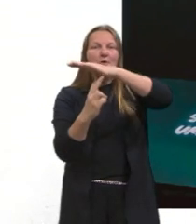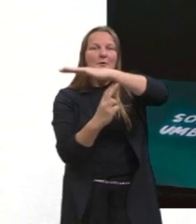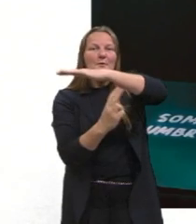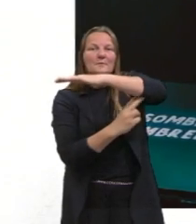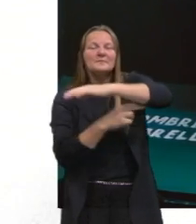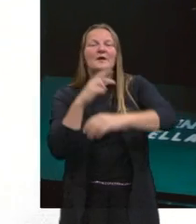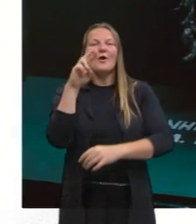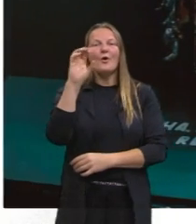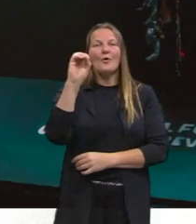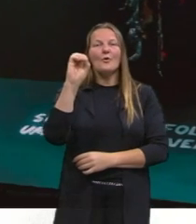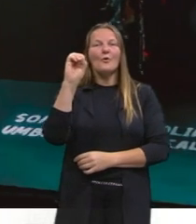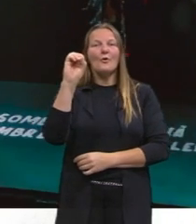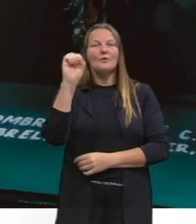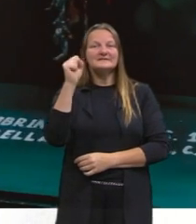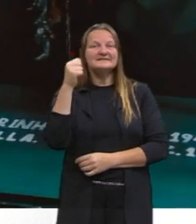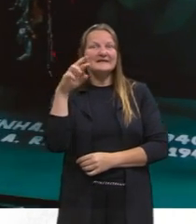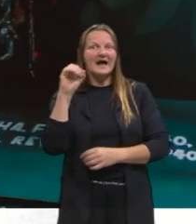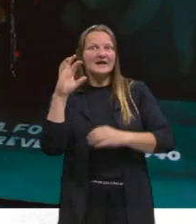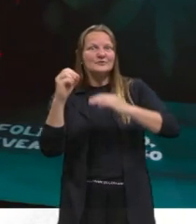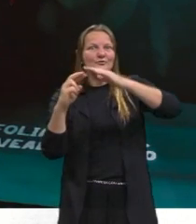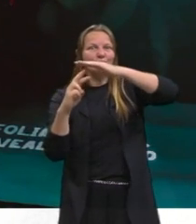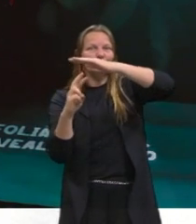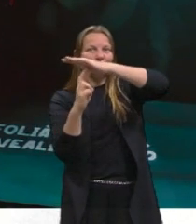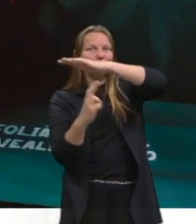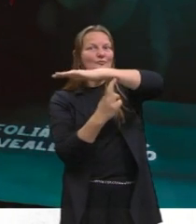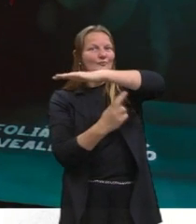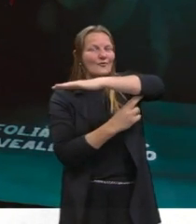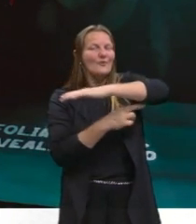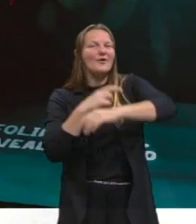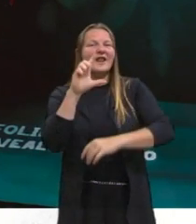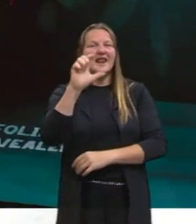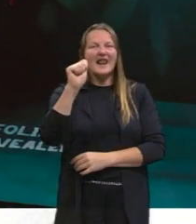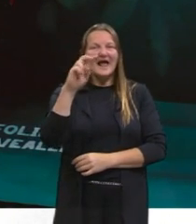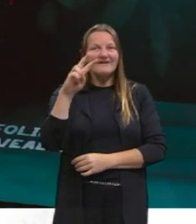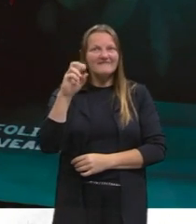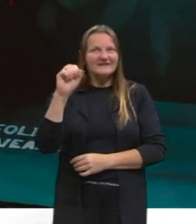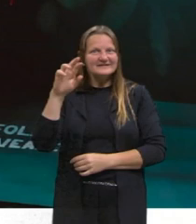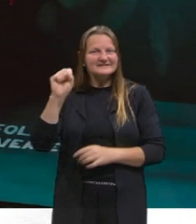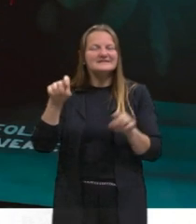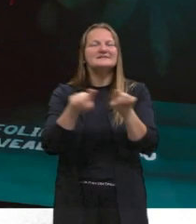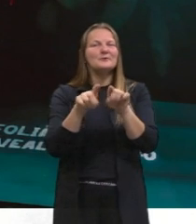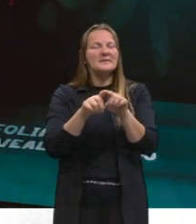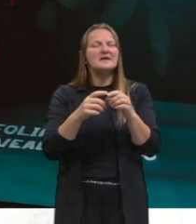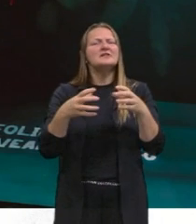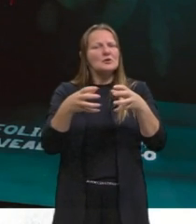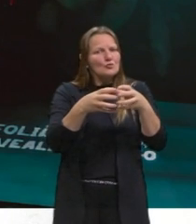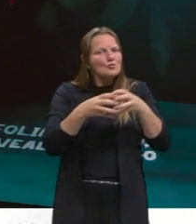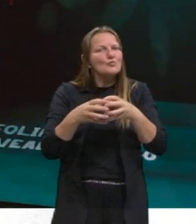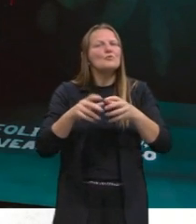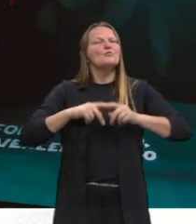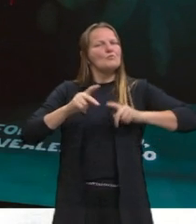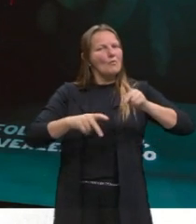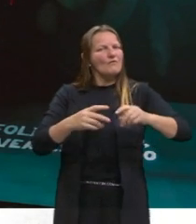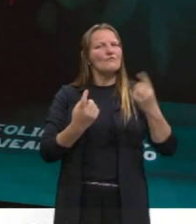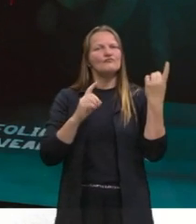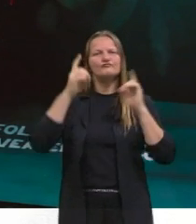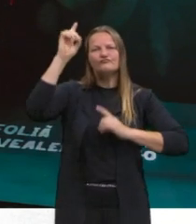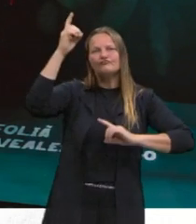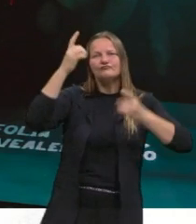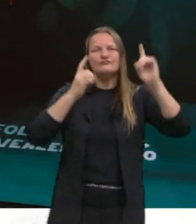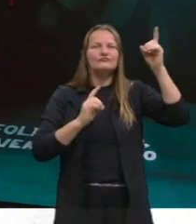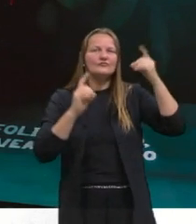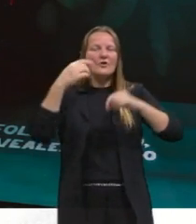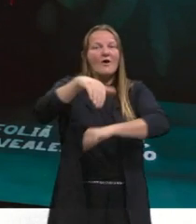tô falando porque eu tenho família lá tem tradição de bloquinho de carnaval Popular assim e das cidades em volta o pessoal vai